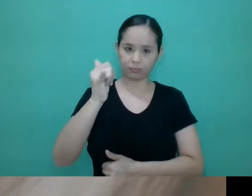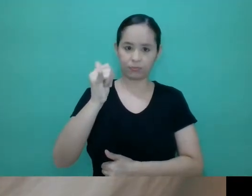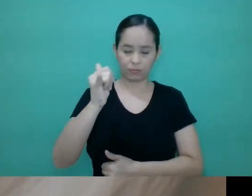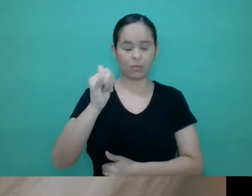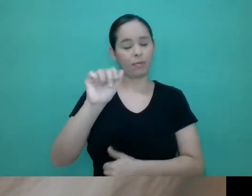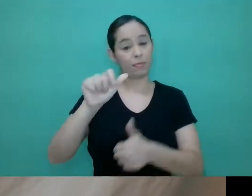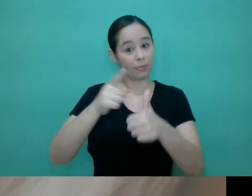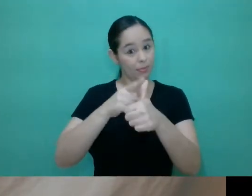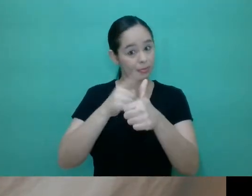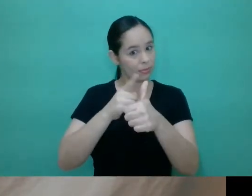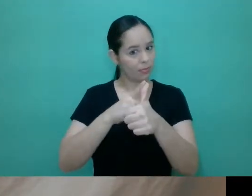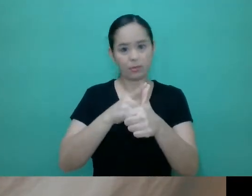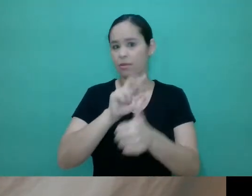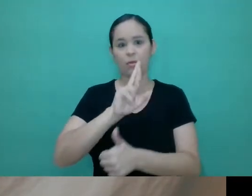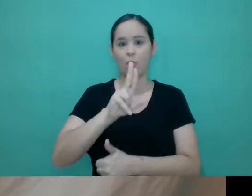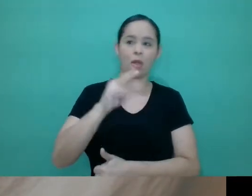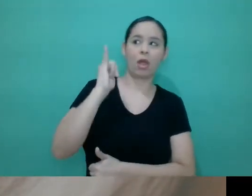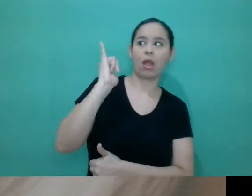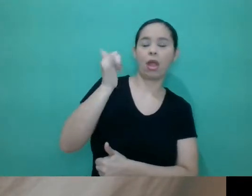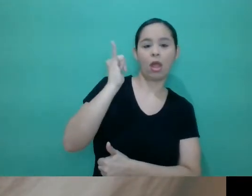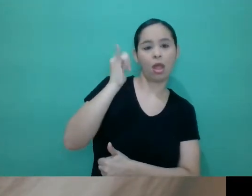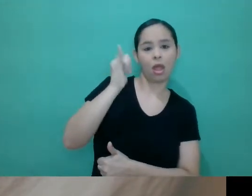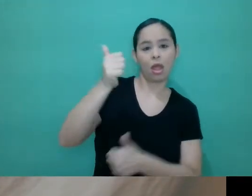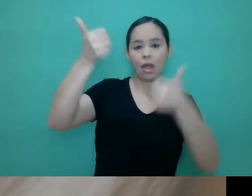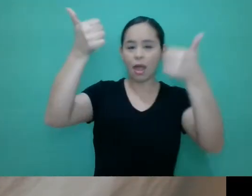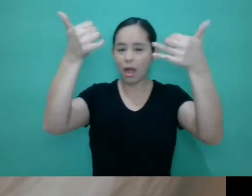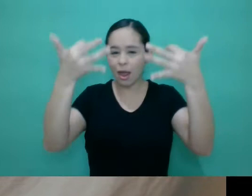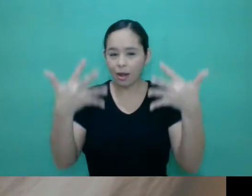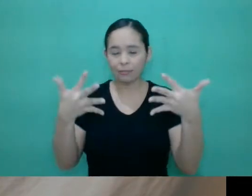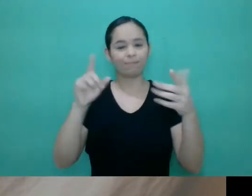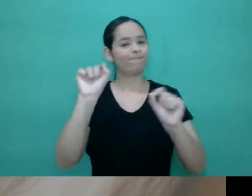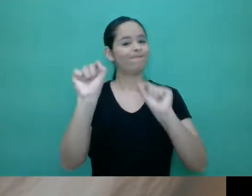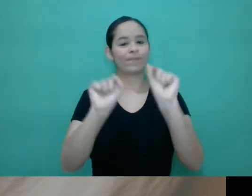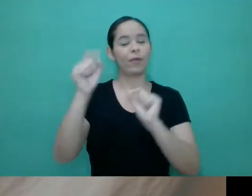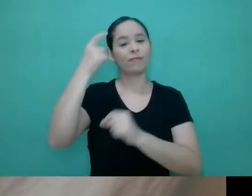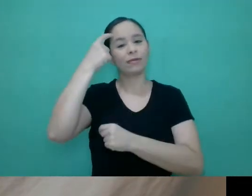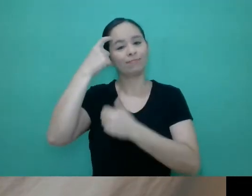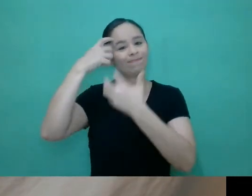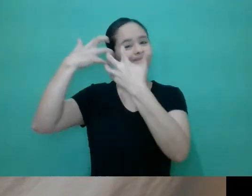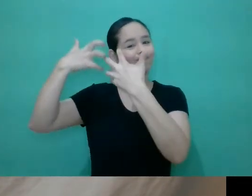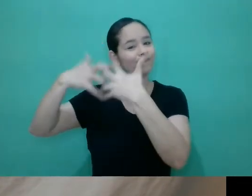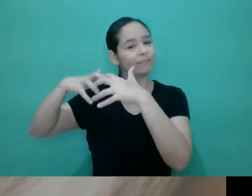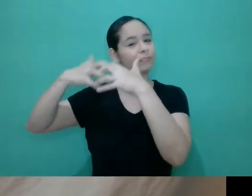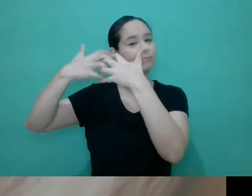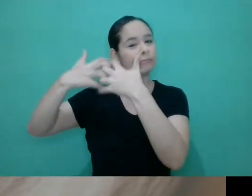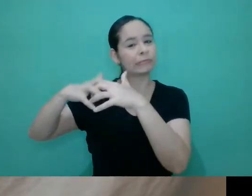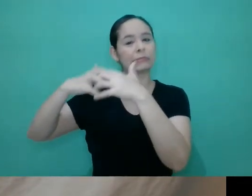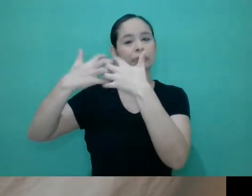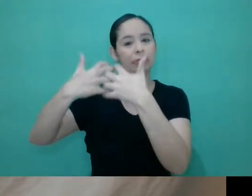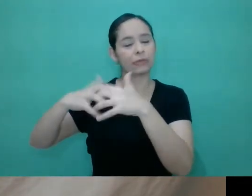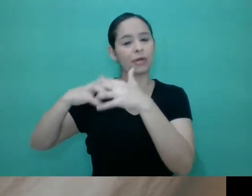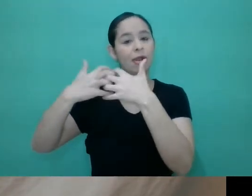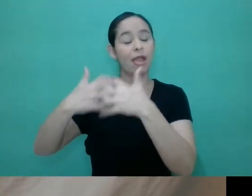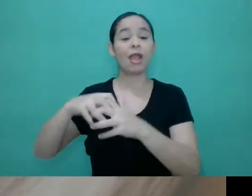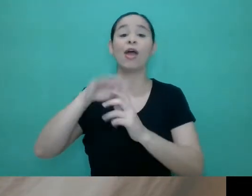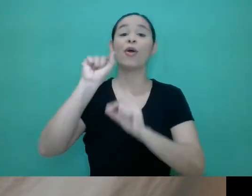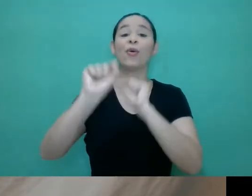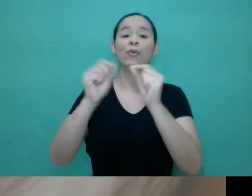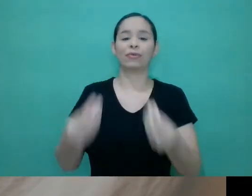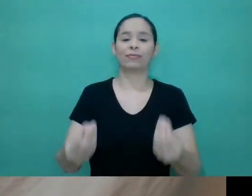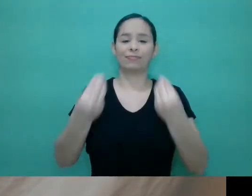primeira coisa. Ele não conta uma história, ele faz refletir. O ensaio geralmente é para